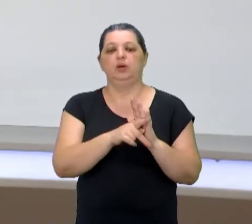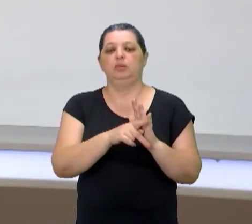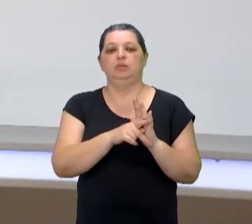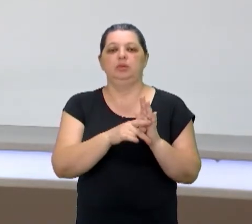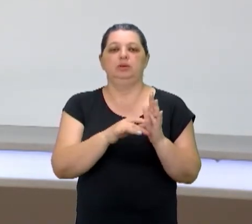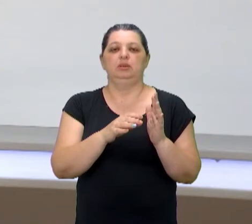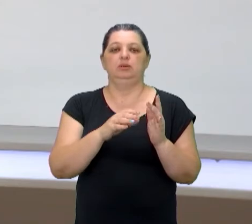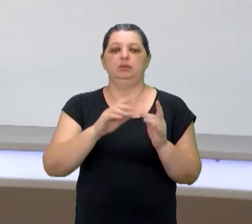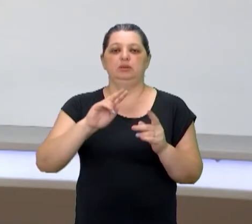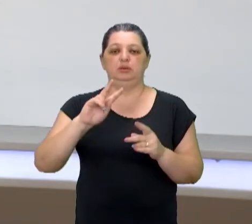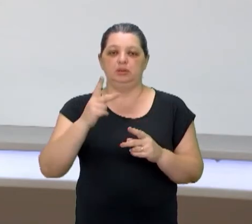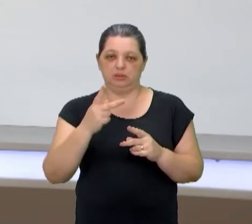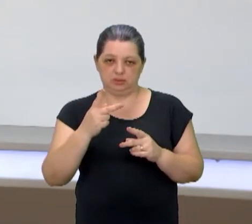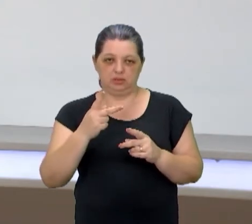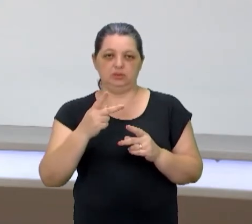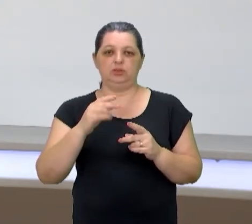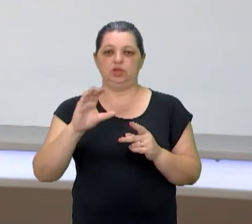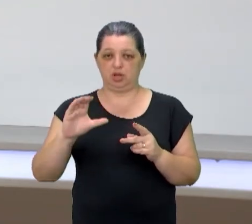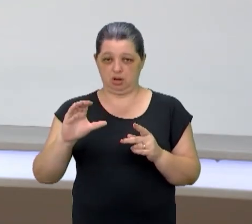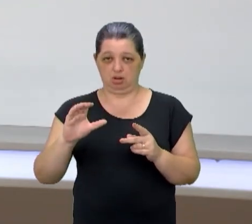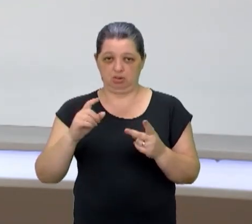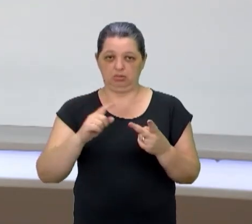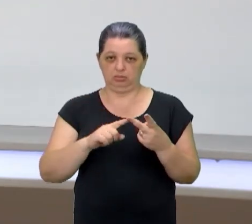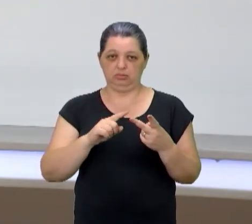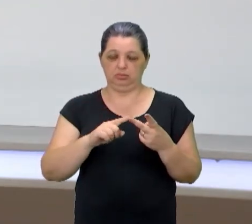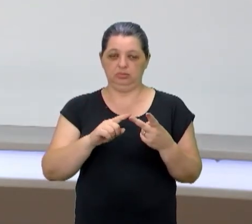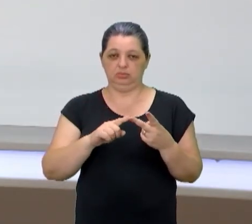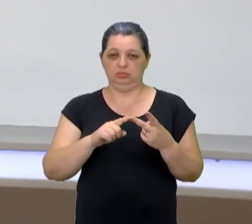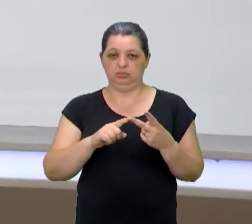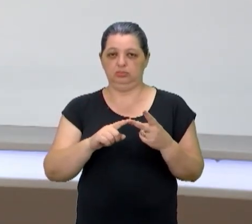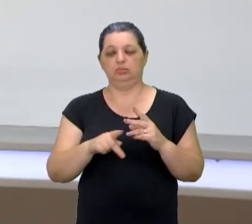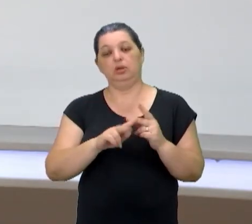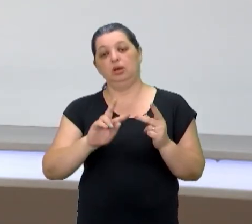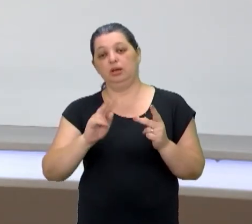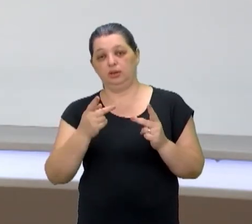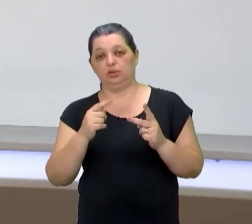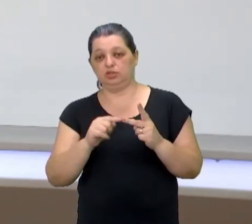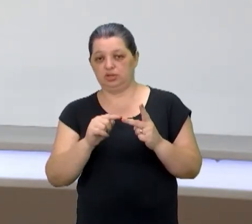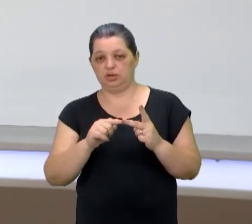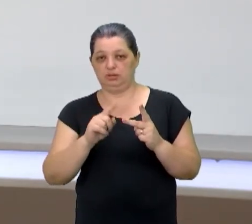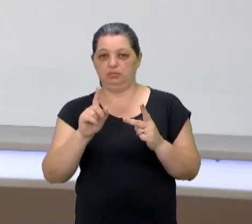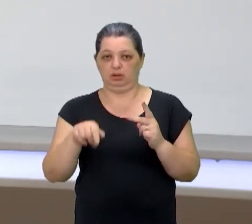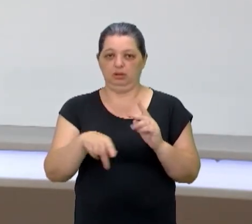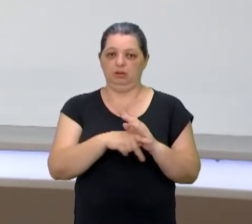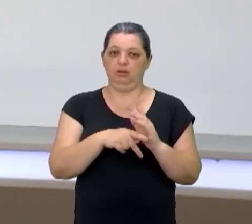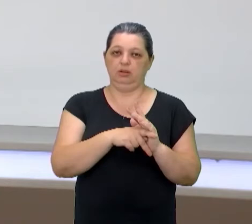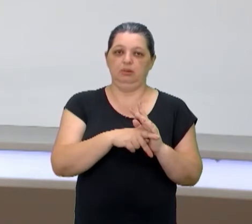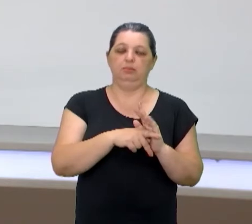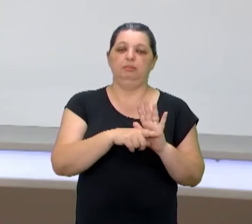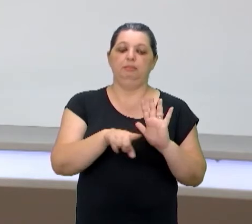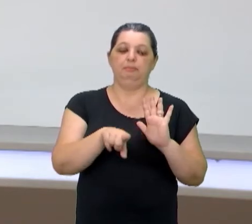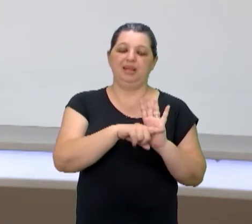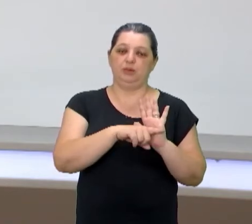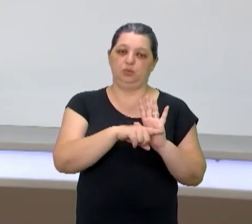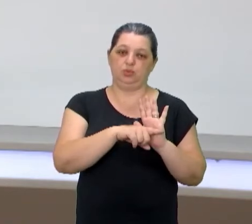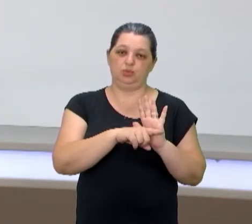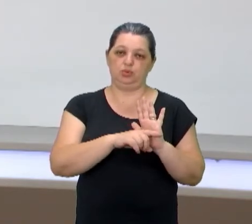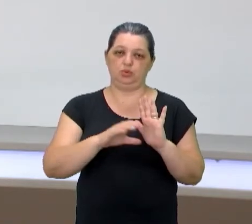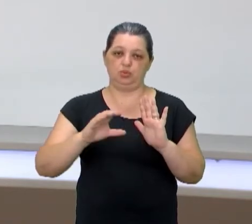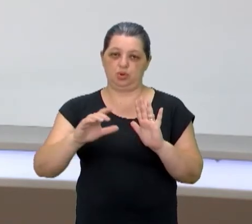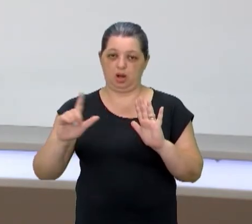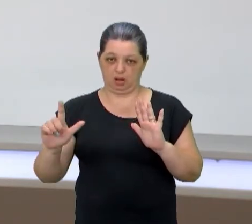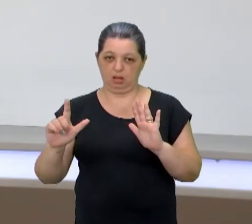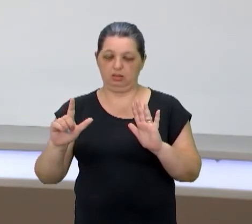clorídrico, que é hidrogênio e cloro. O hidrogênio, ele é menos eletronegativo que o cloro. O